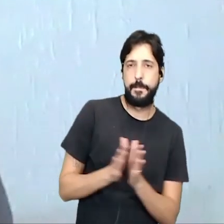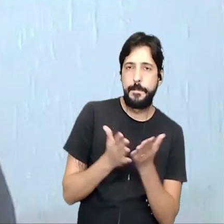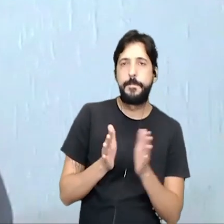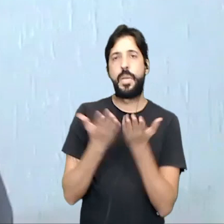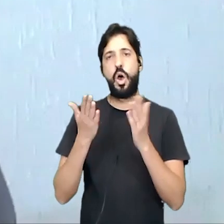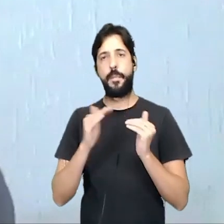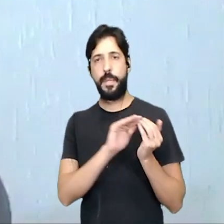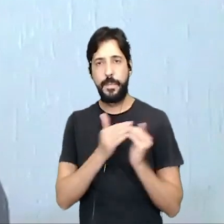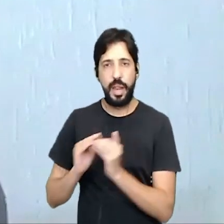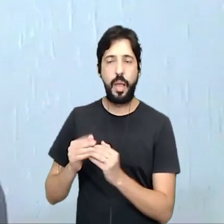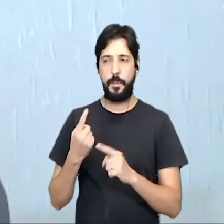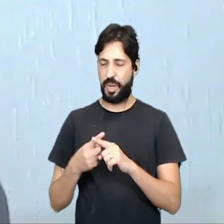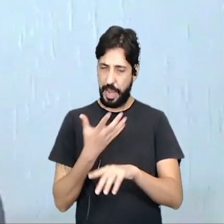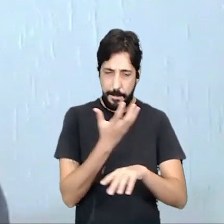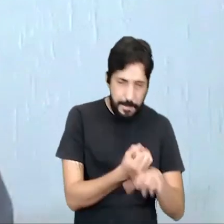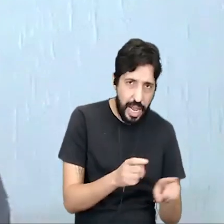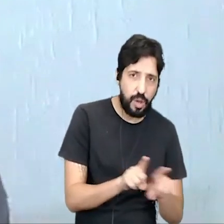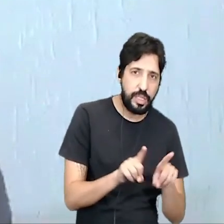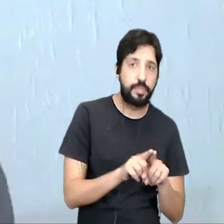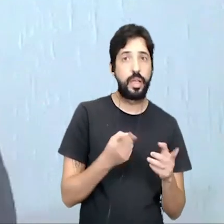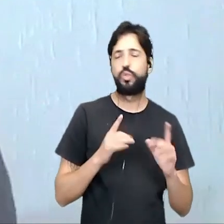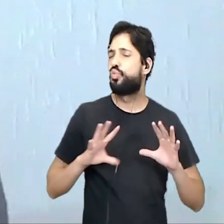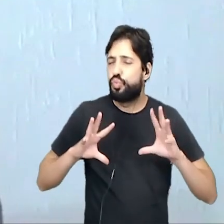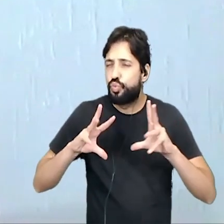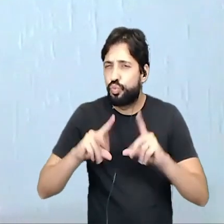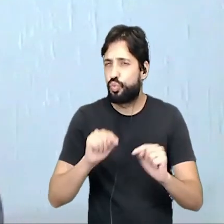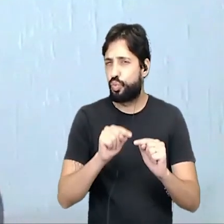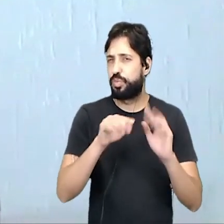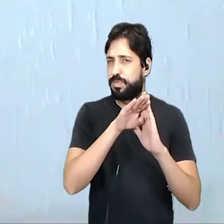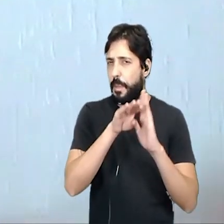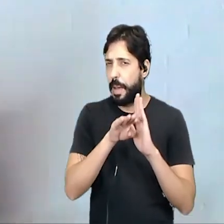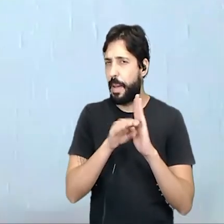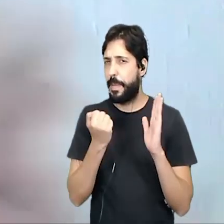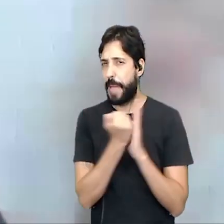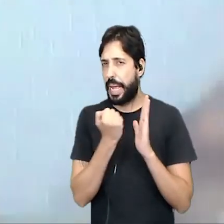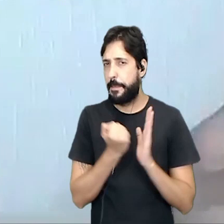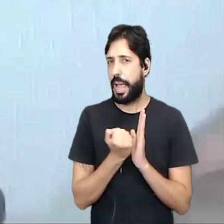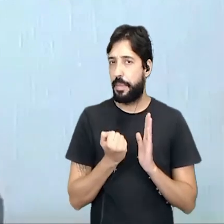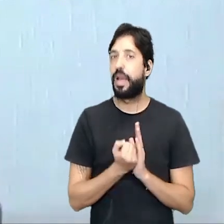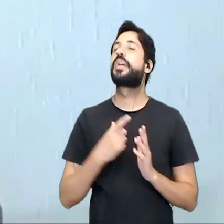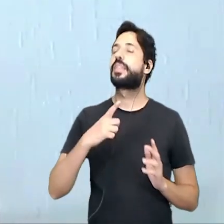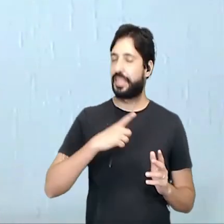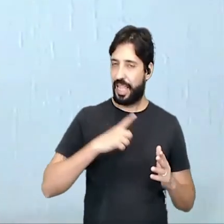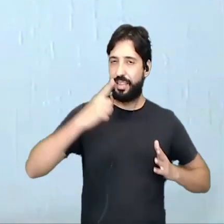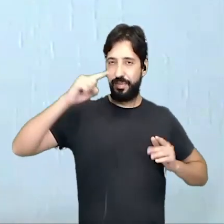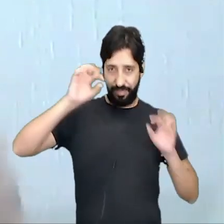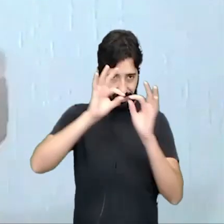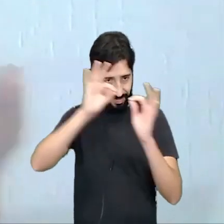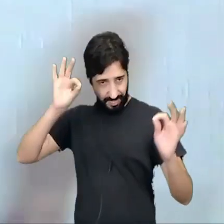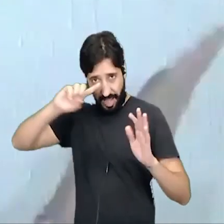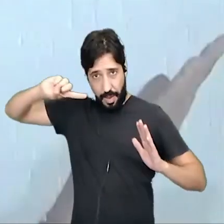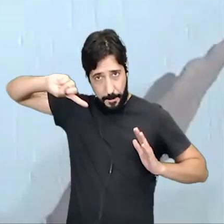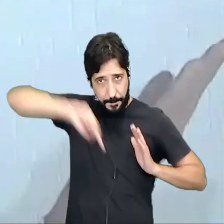porque ele é pobre, porque ele mora na periferia, porque ele é branco também. Então, com todas essas marcas, alguém vai